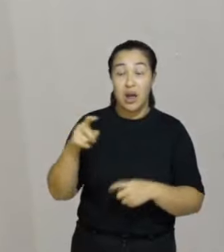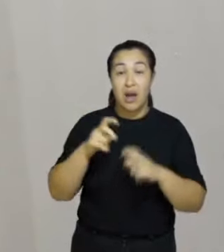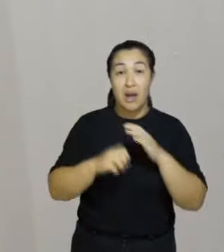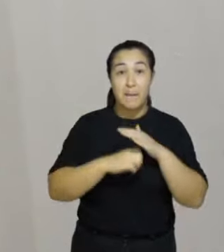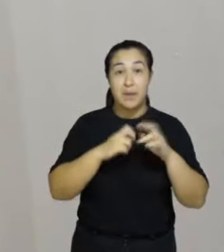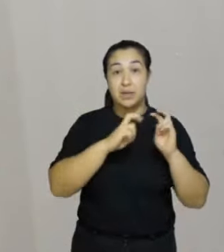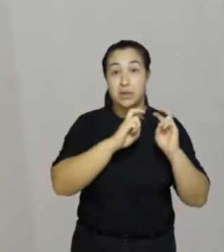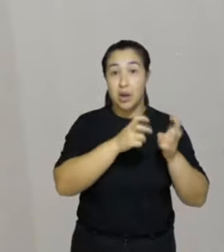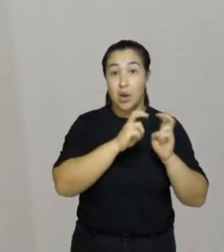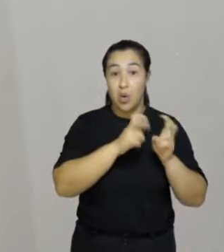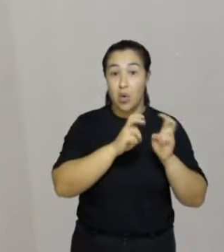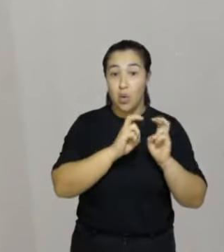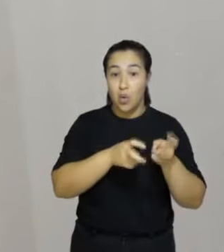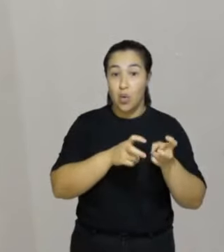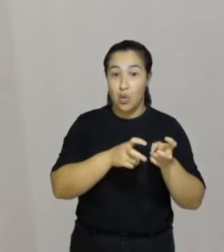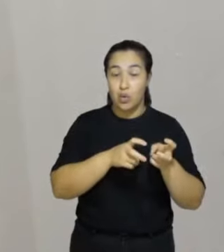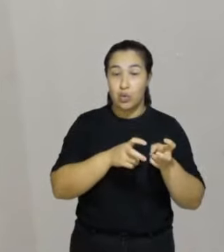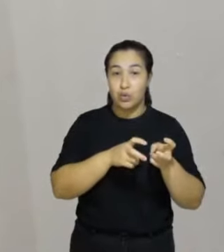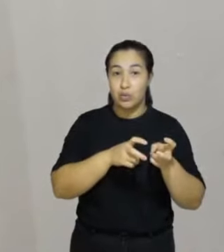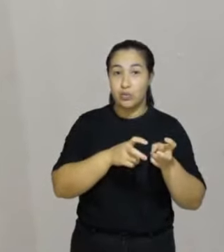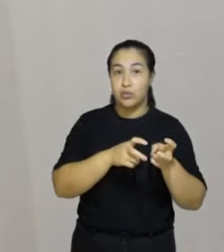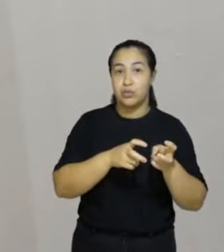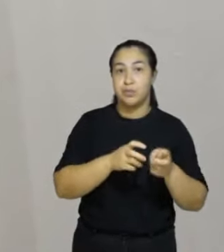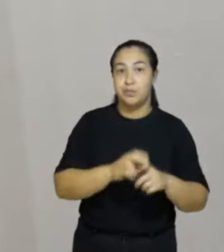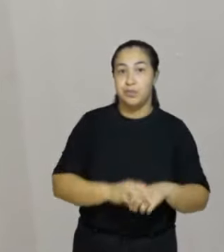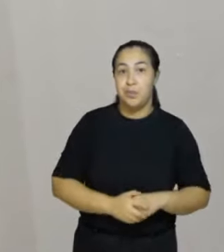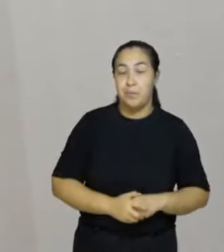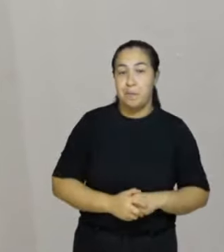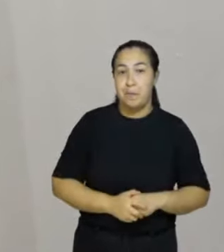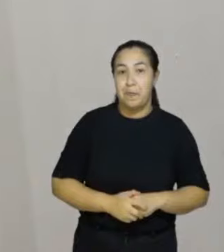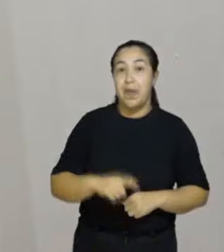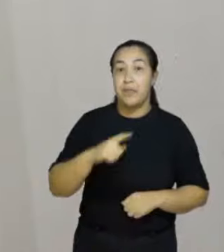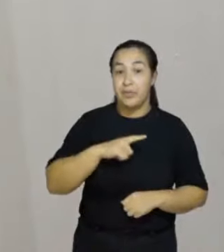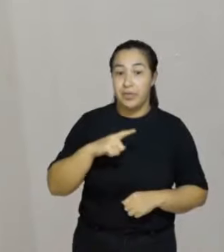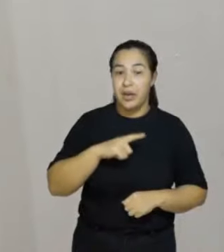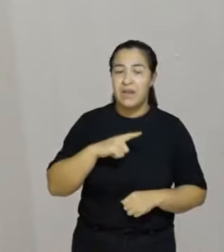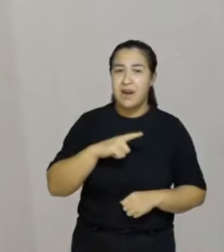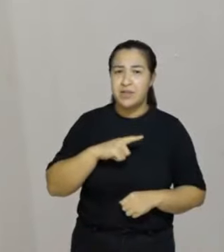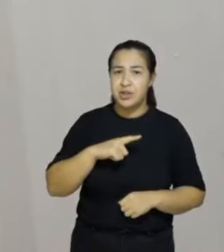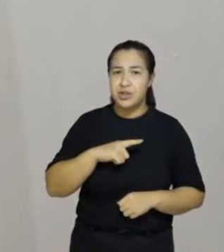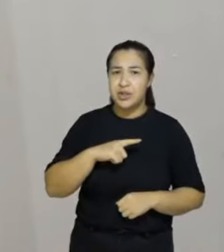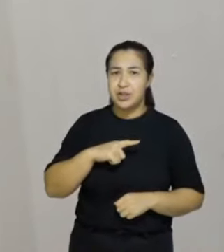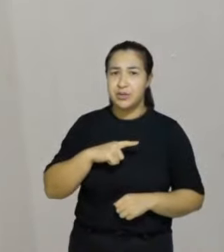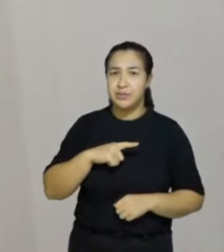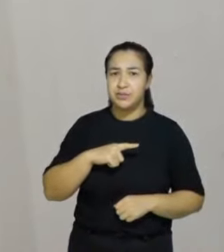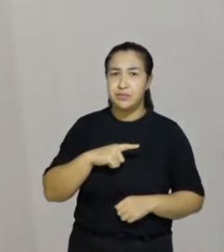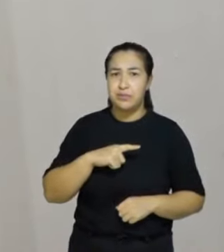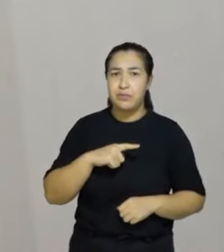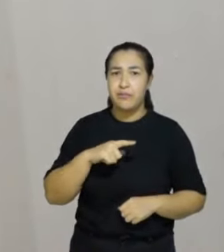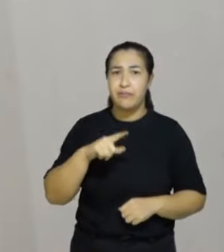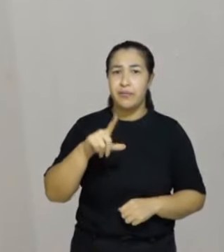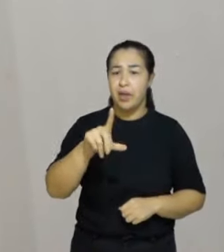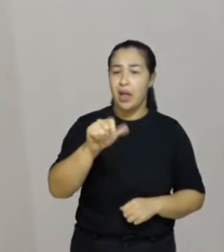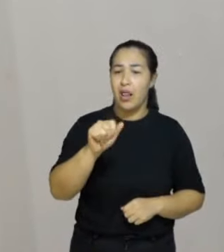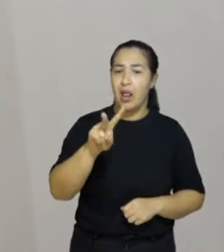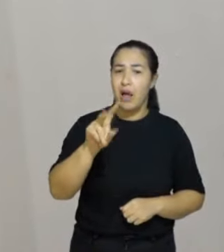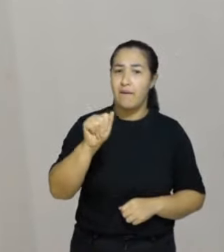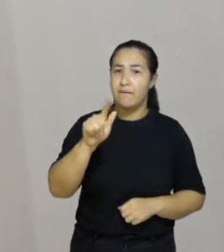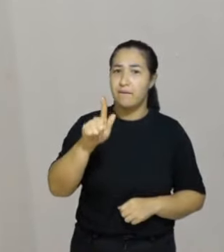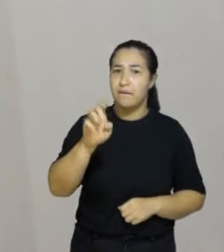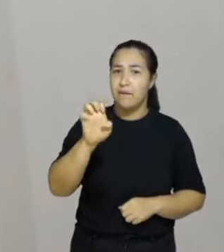Lavagem de dinheiro, corrupção e governo Lula. Isso não traz a vocês um retorno ao